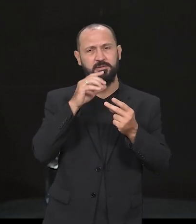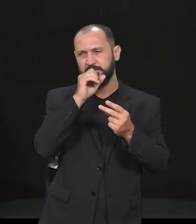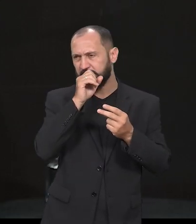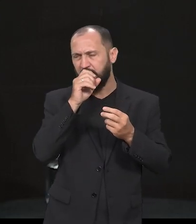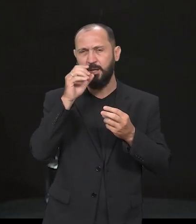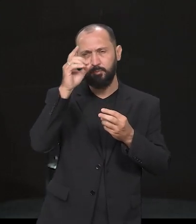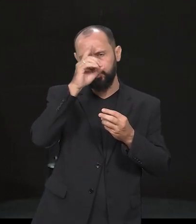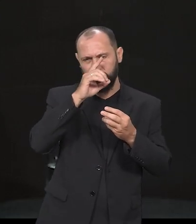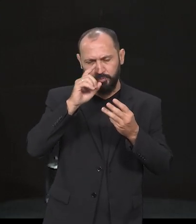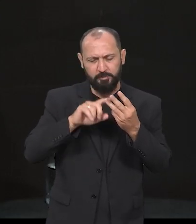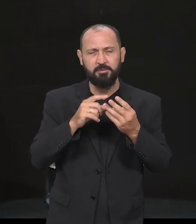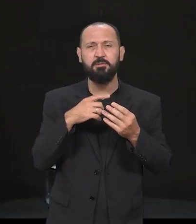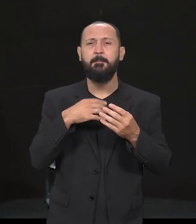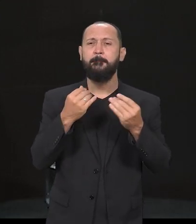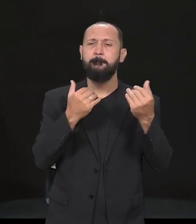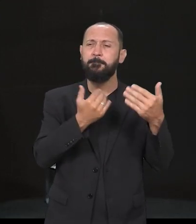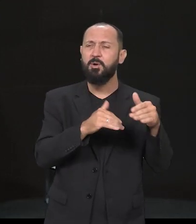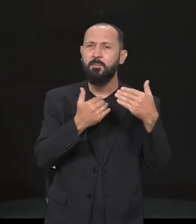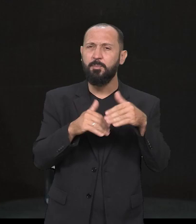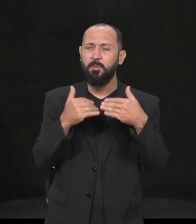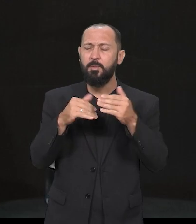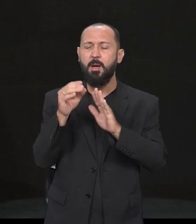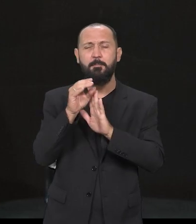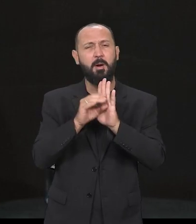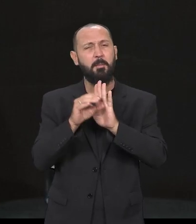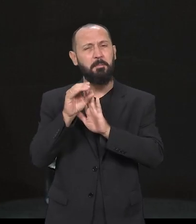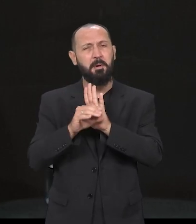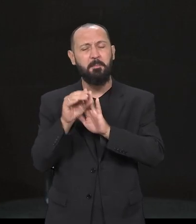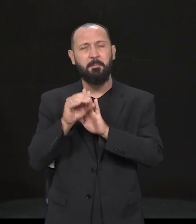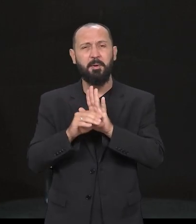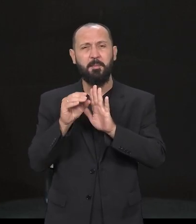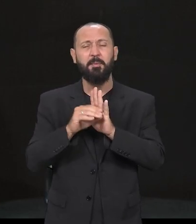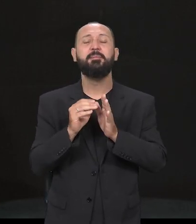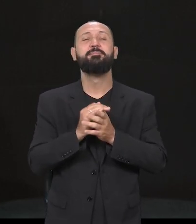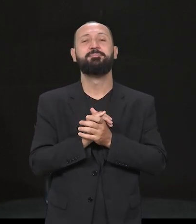de semana, e muita prova, muito conteúdo.